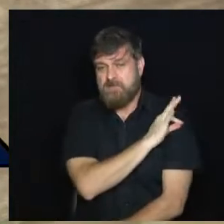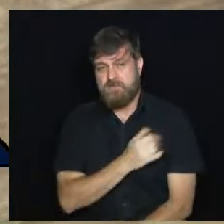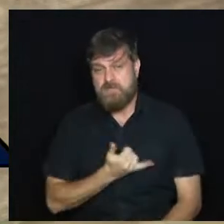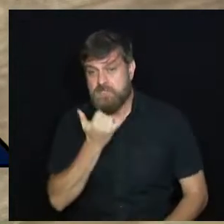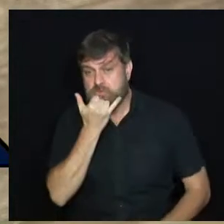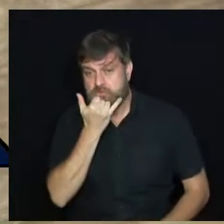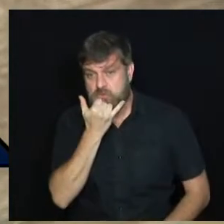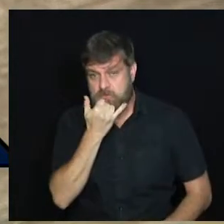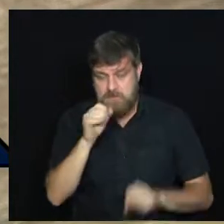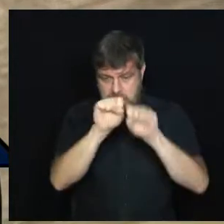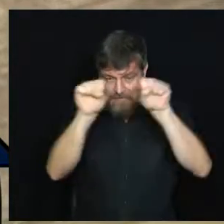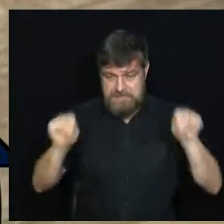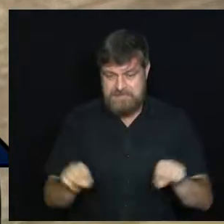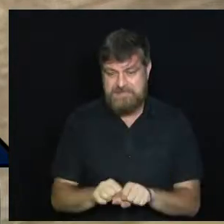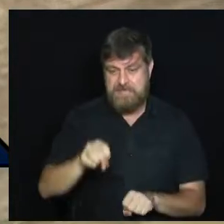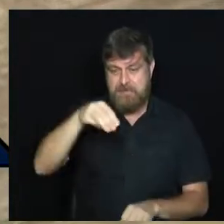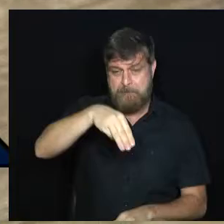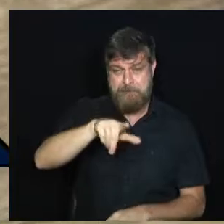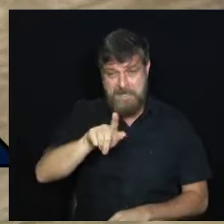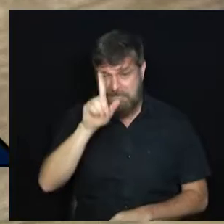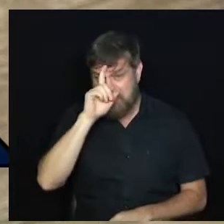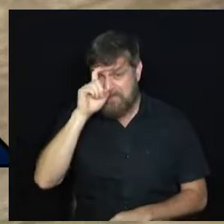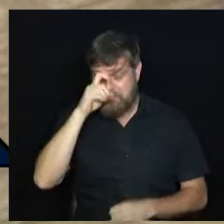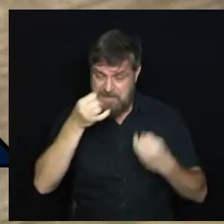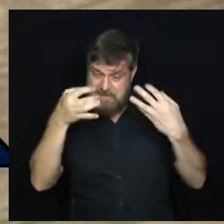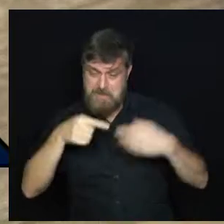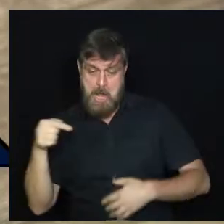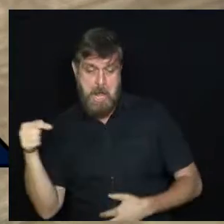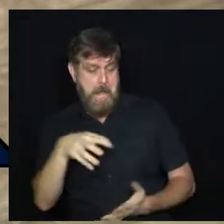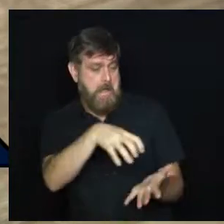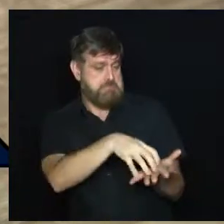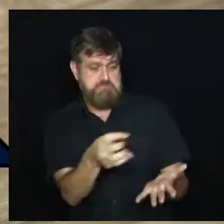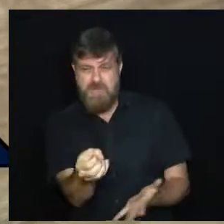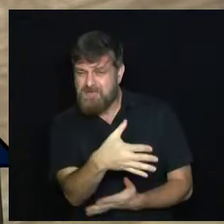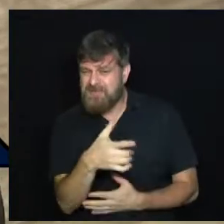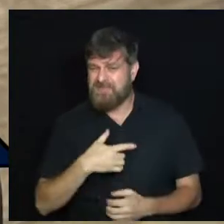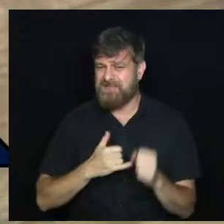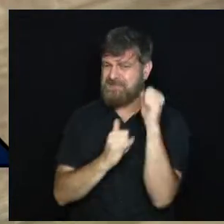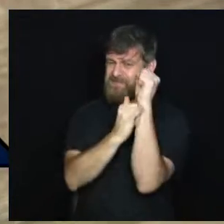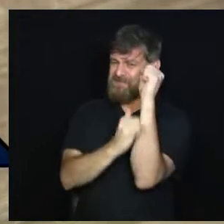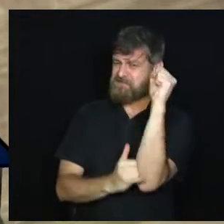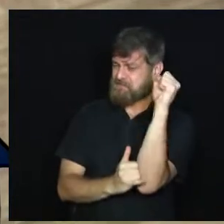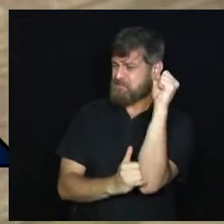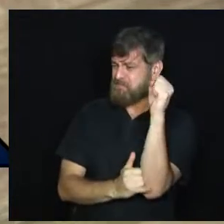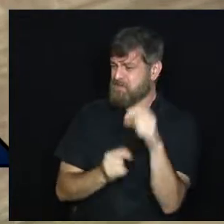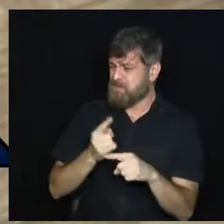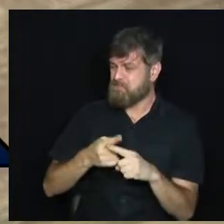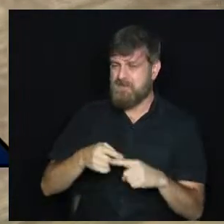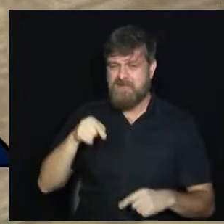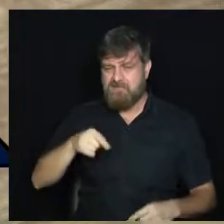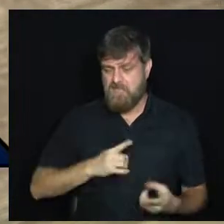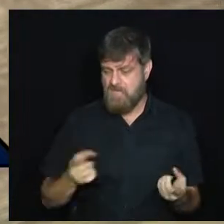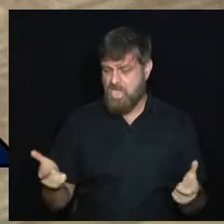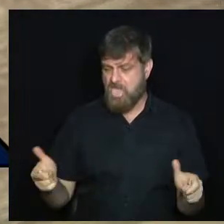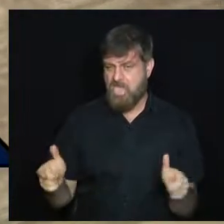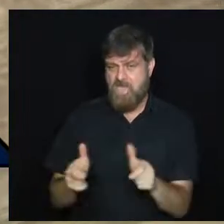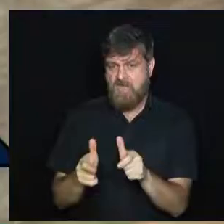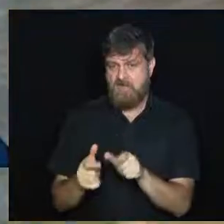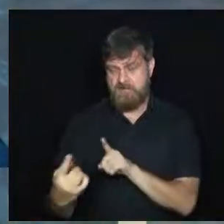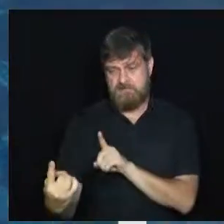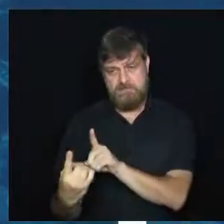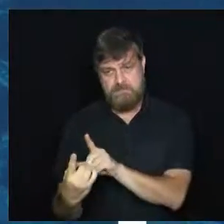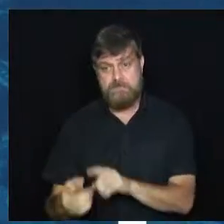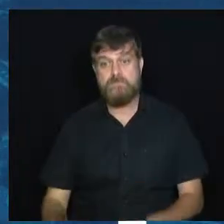a rede Mário Gatti ter usado essa situação como desculpa para justificar essa escassez de atendimento.